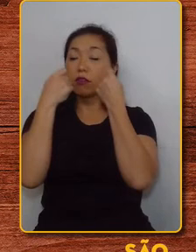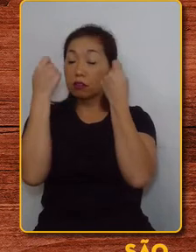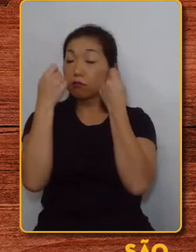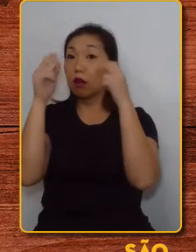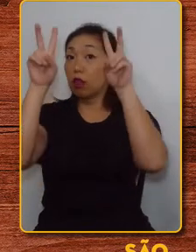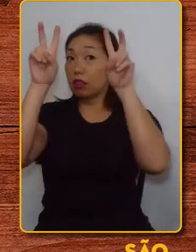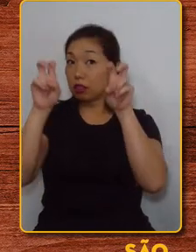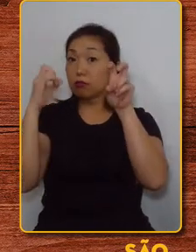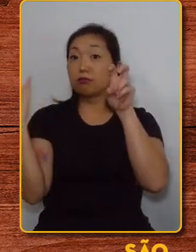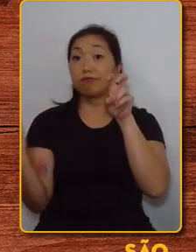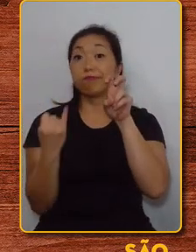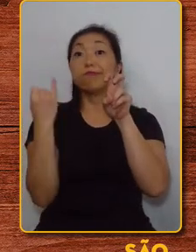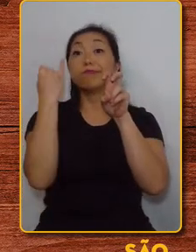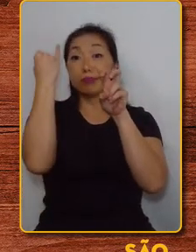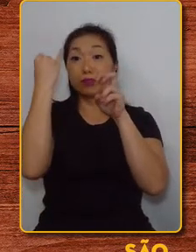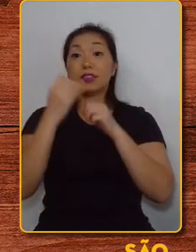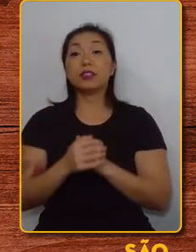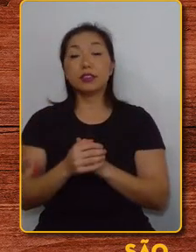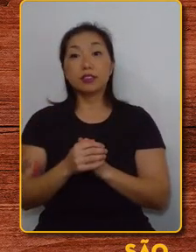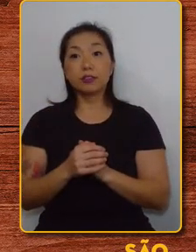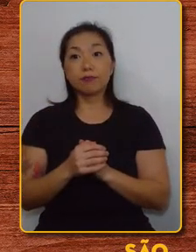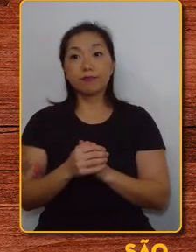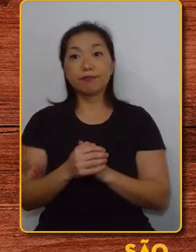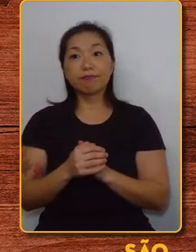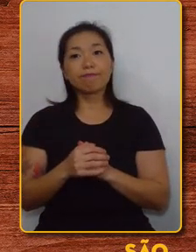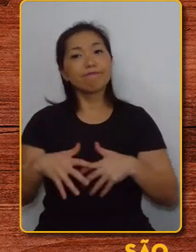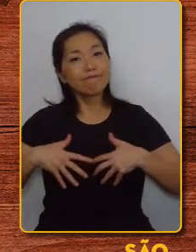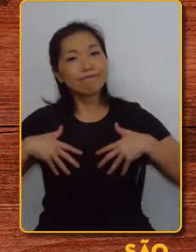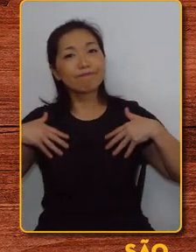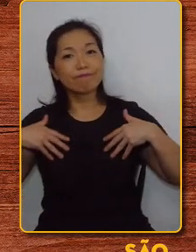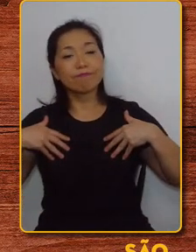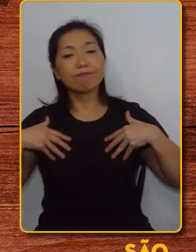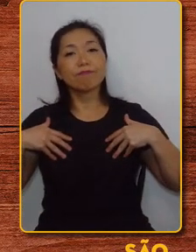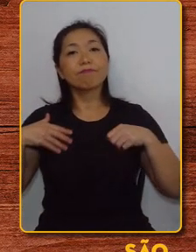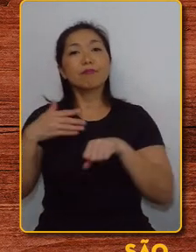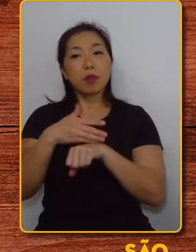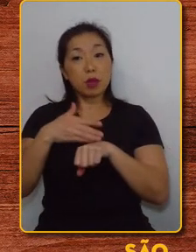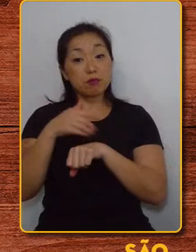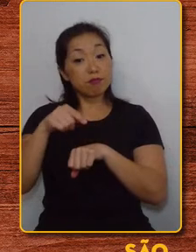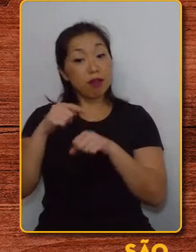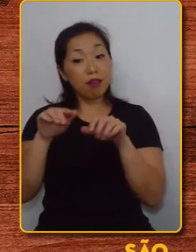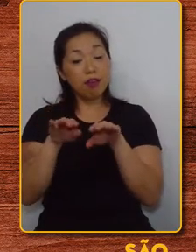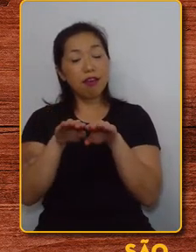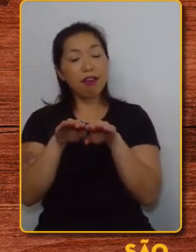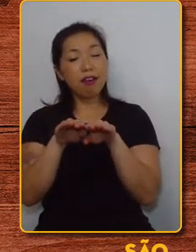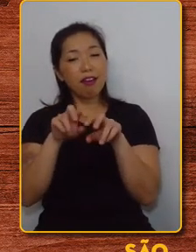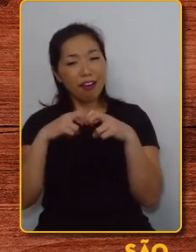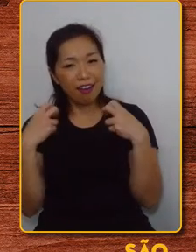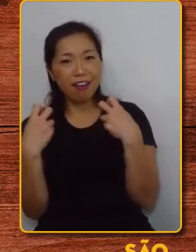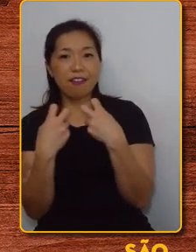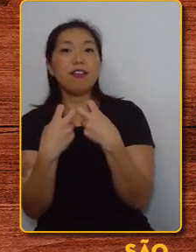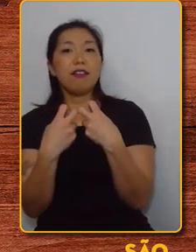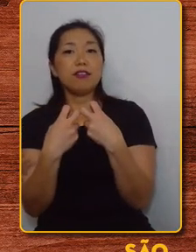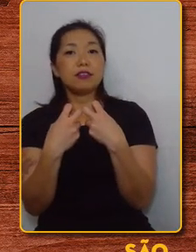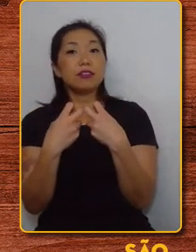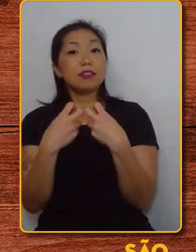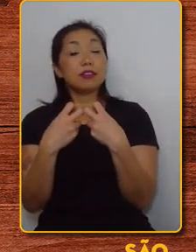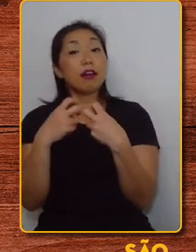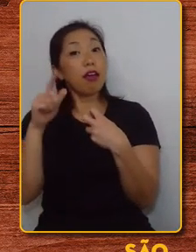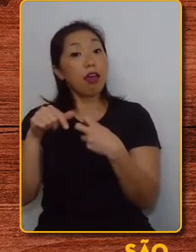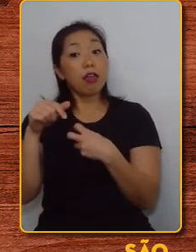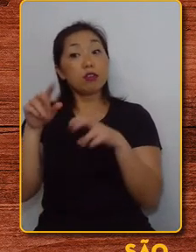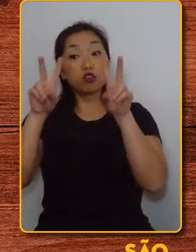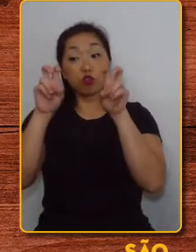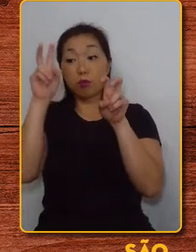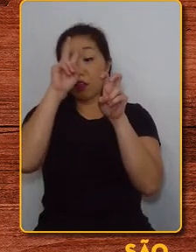queria dizer que é uma honra estar com essa mesa que fez a história do Brasil, né? E eu espero que a gente possa falar sobre isso nesse